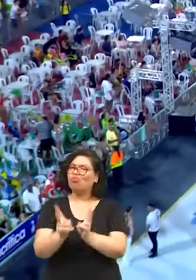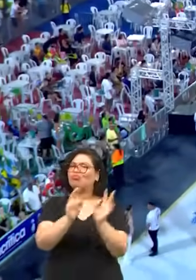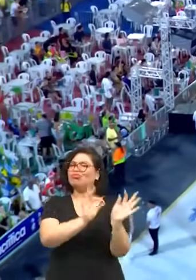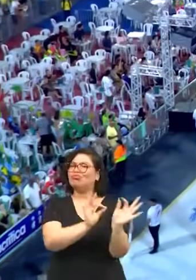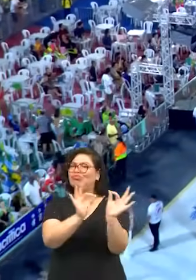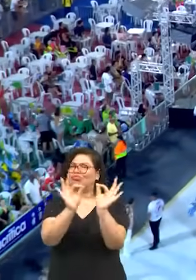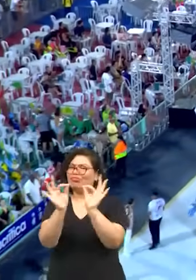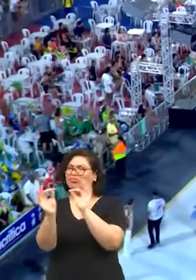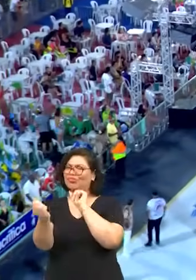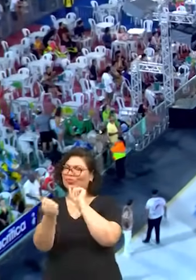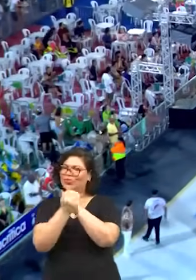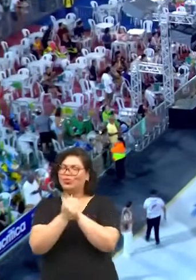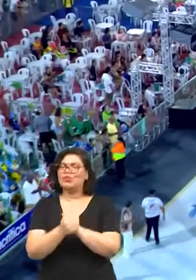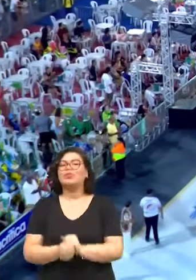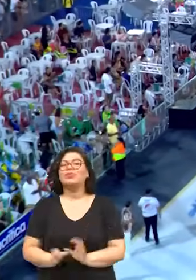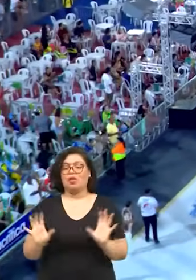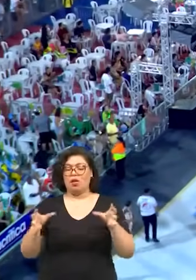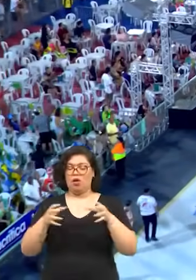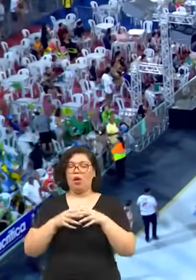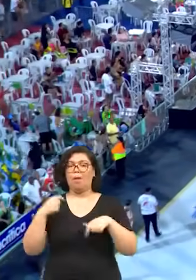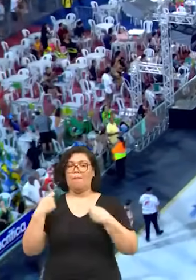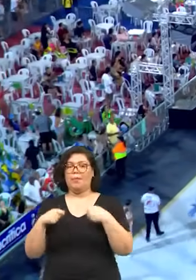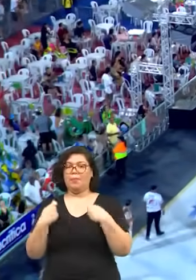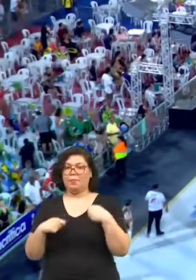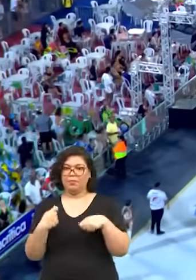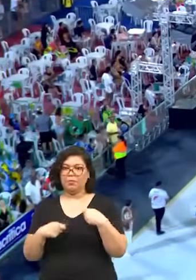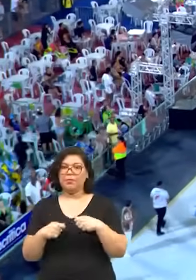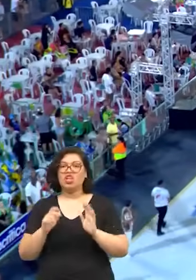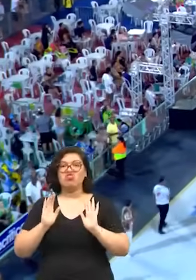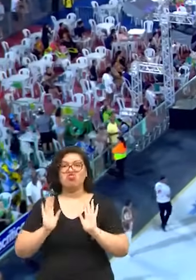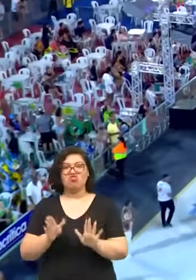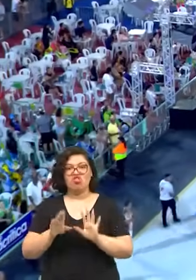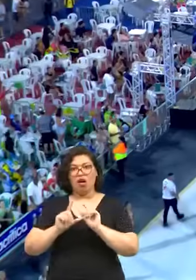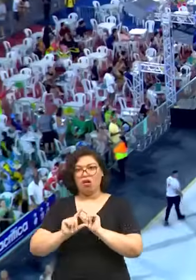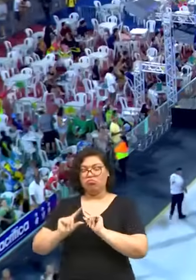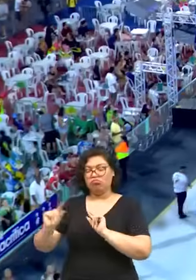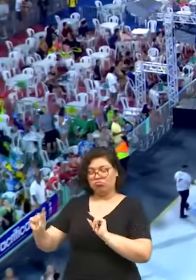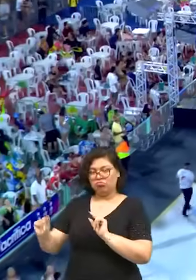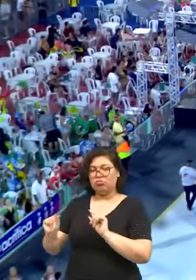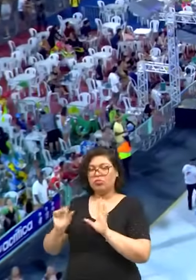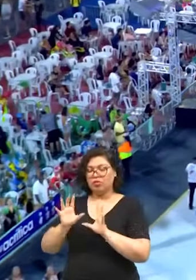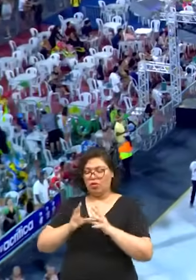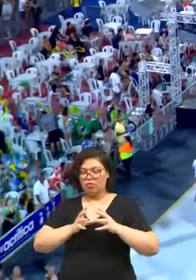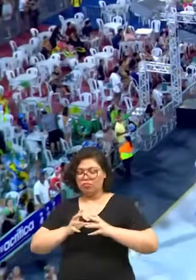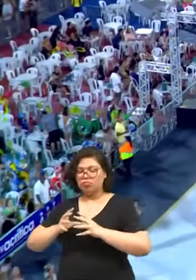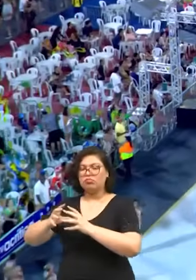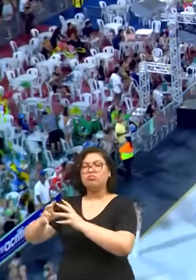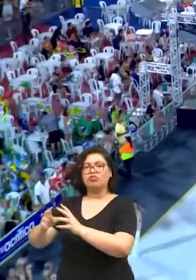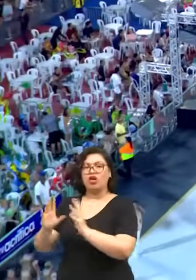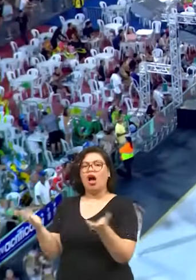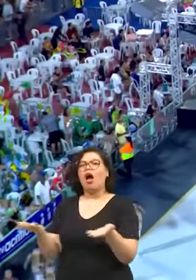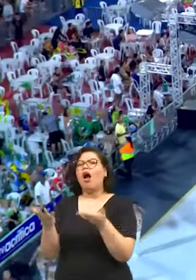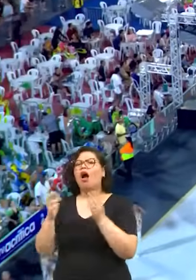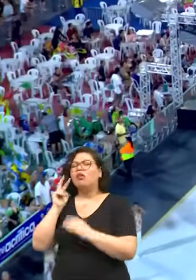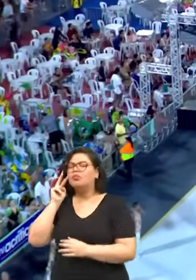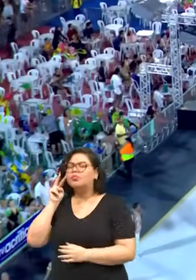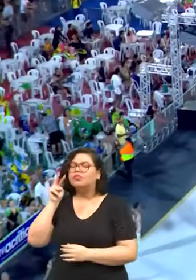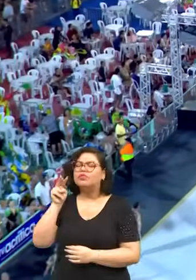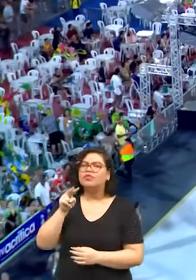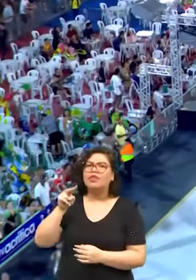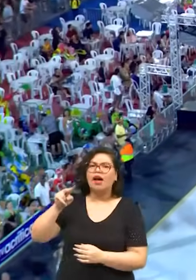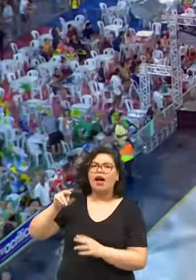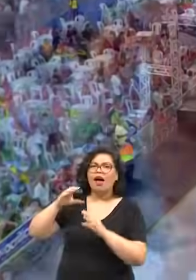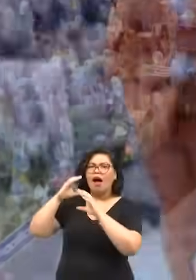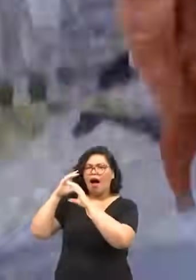aqui com a gente. A bateria, por exemplo, a bateria já até saiu do recuo. Vamos fazer o nosso passeio pela avenida, então, com a câmera da